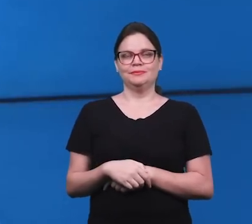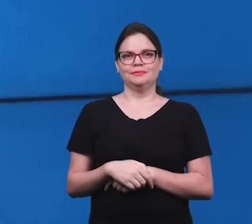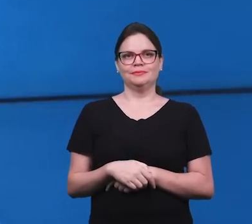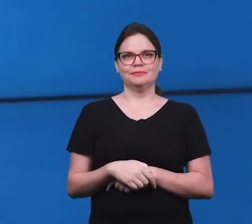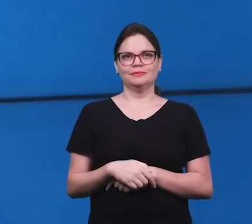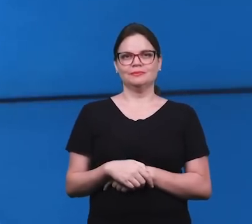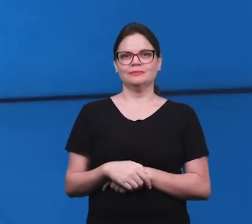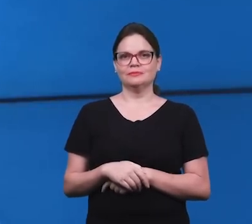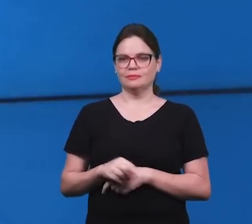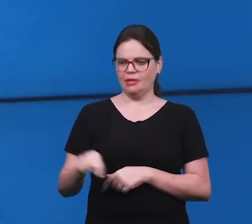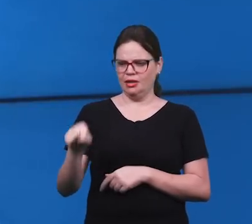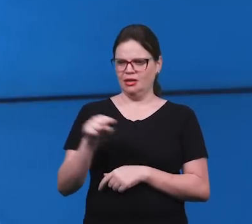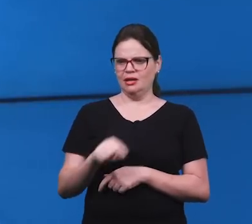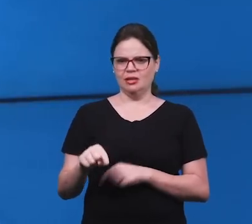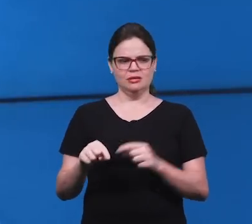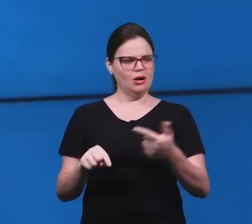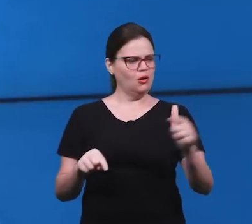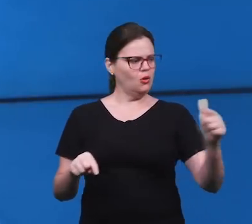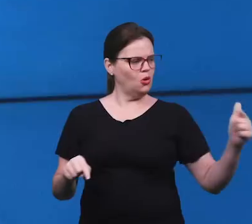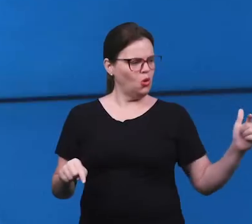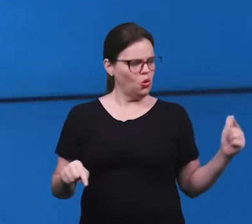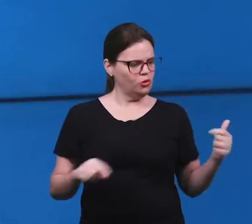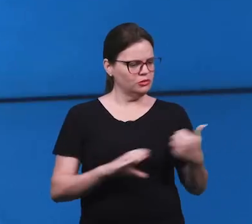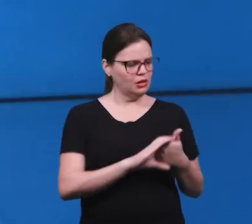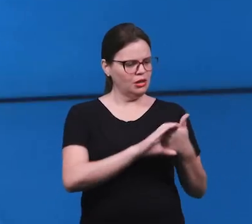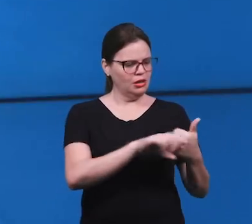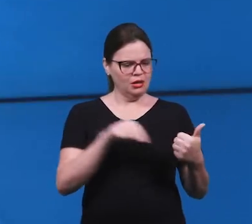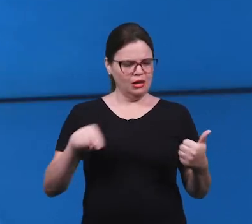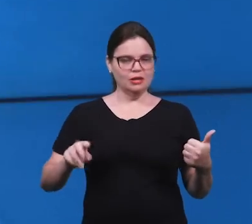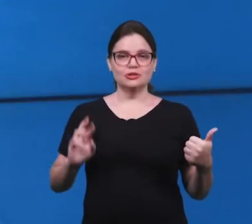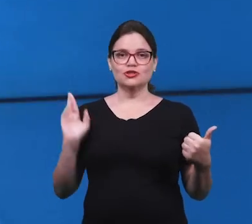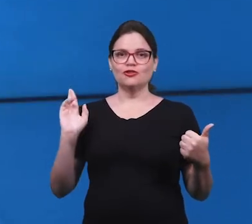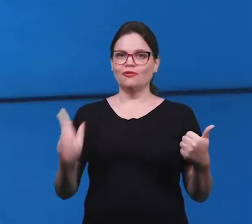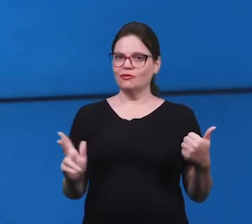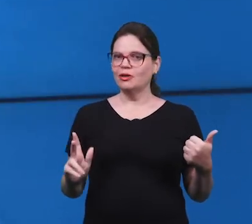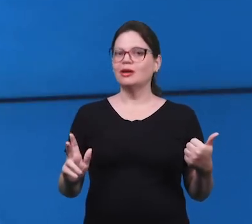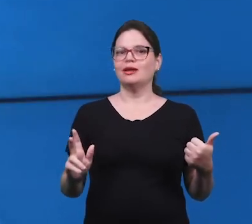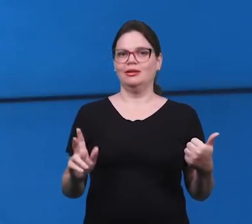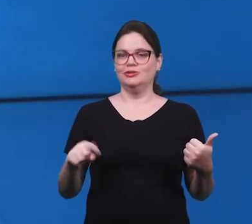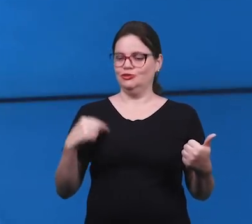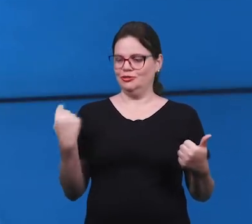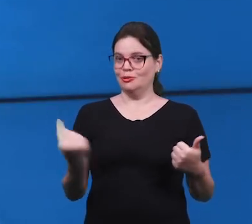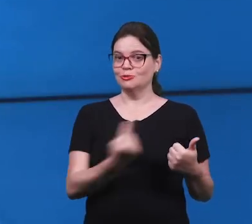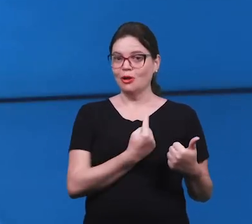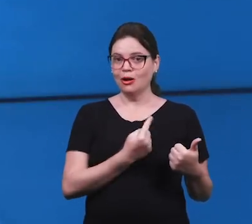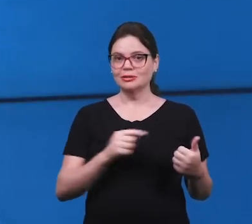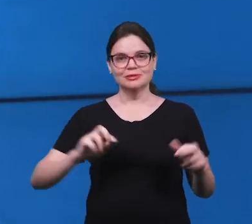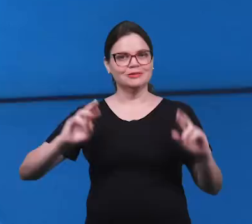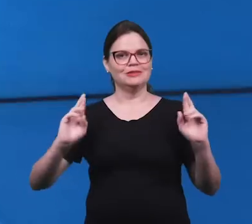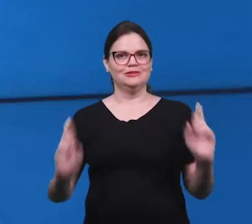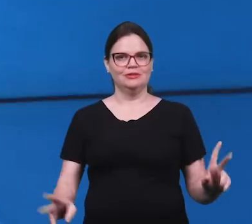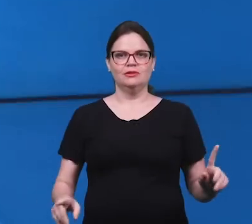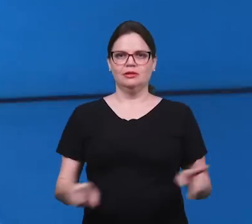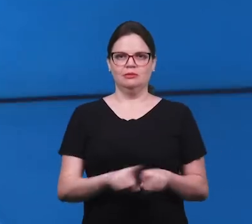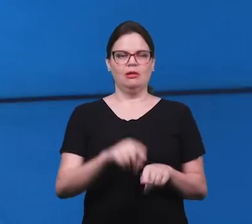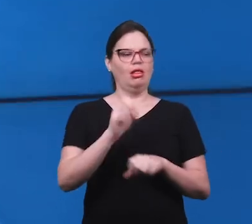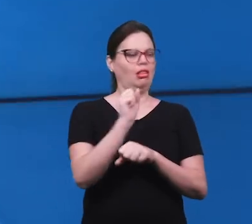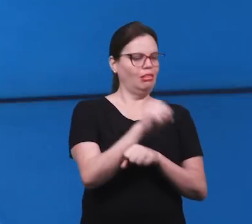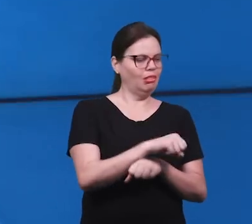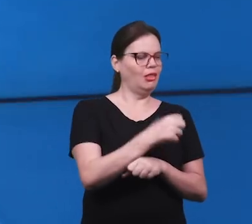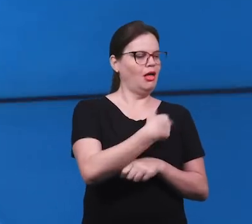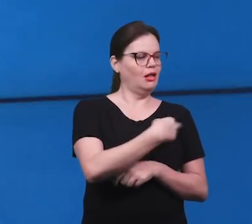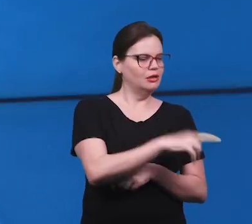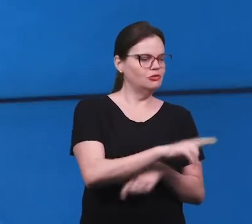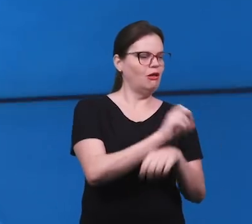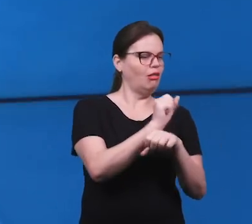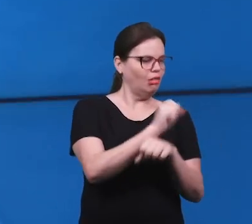como aqueles que são diferentes, né, do cristianismo secular. Então nós não damos ouvidos à religião, nem aquilo que é